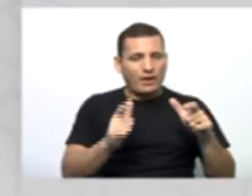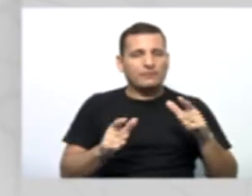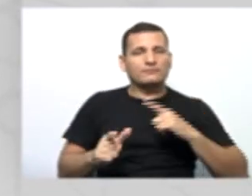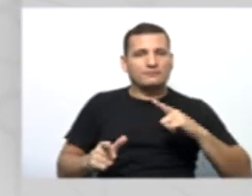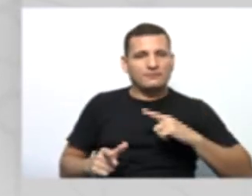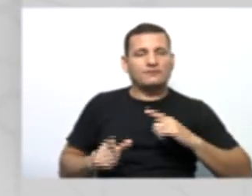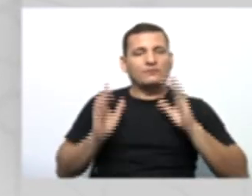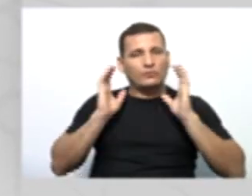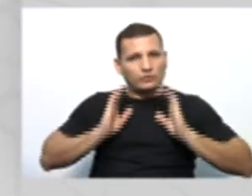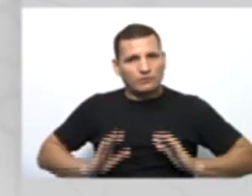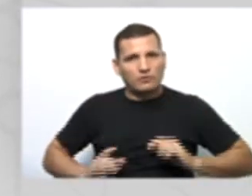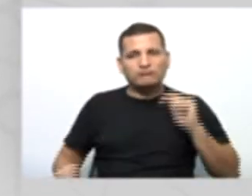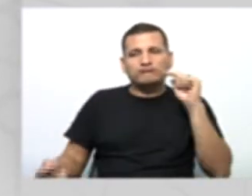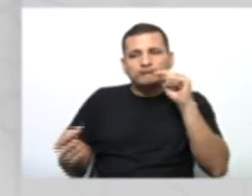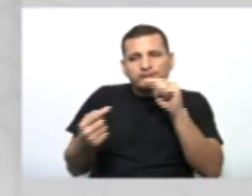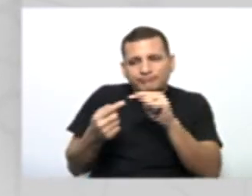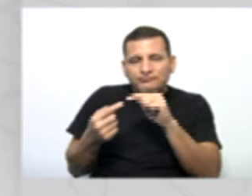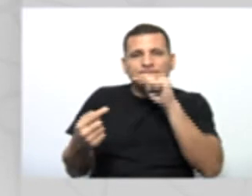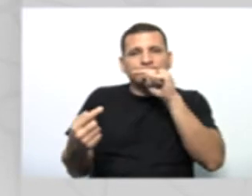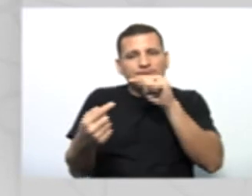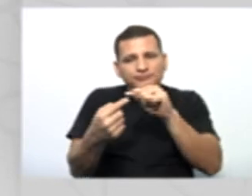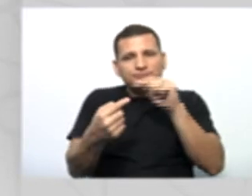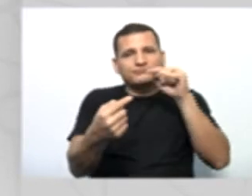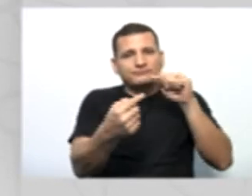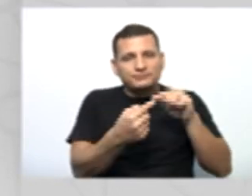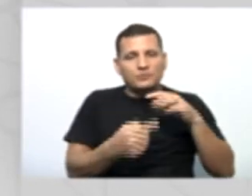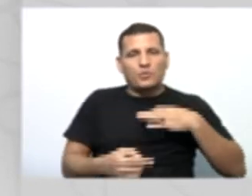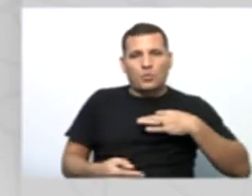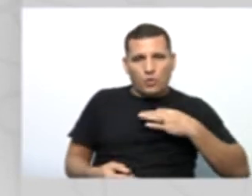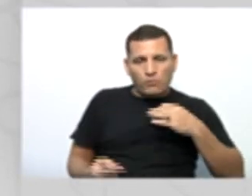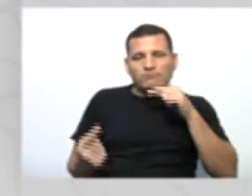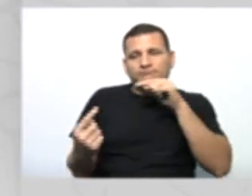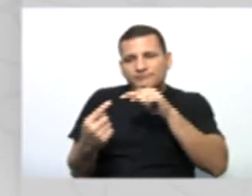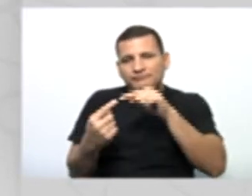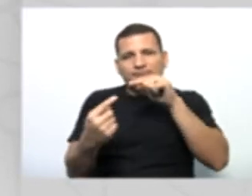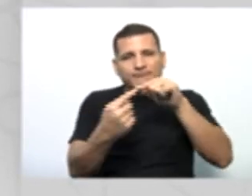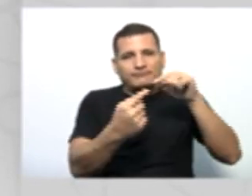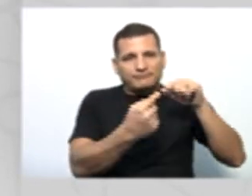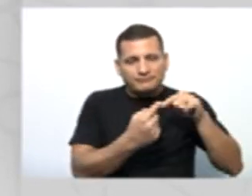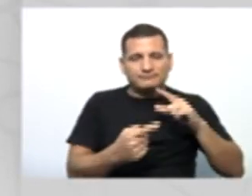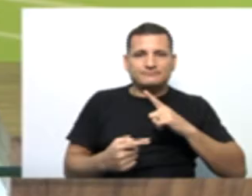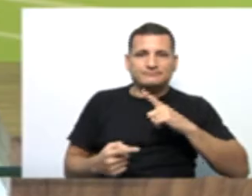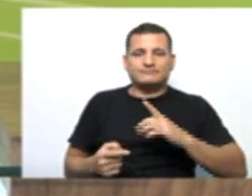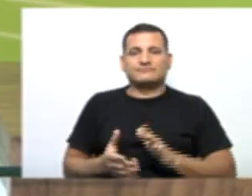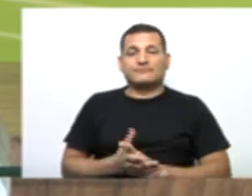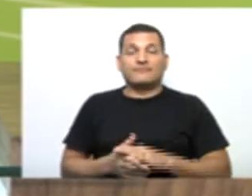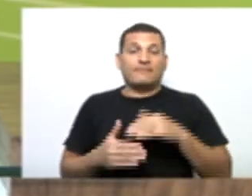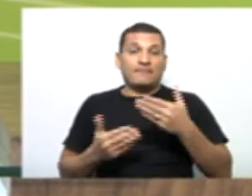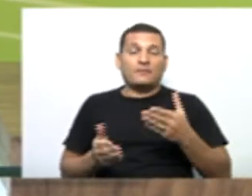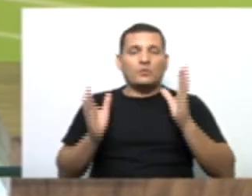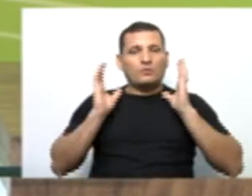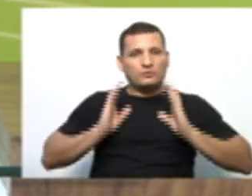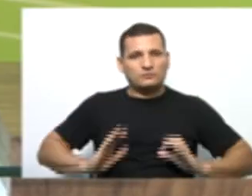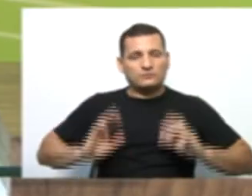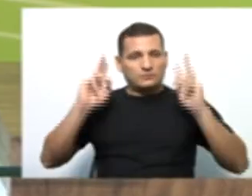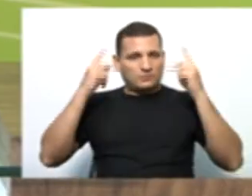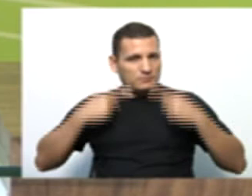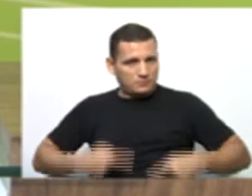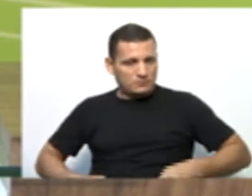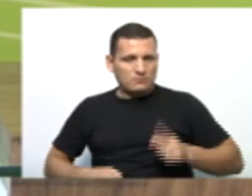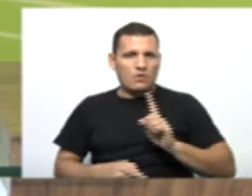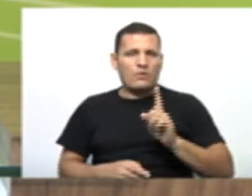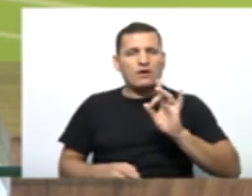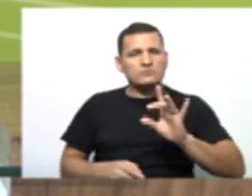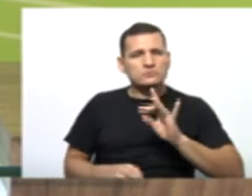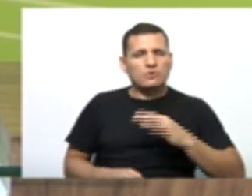uma conduta, eu tenho que ter um comportamento, eu tenho que ter uma roupa específica. Gostaria de comentar, Exatamente. professor? E quando falamos em conduta humana, não só o padrão